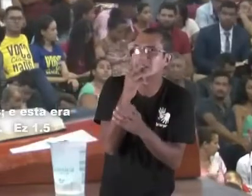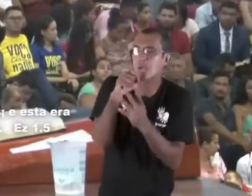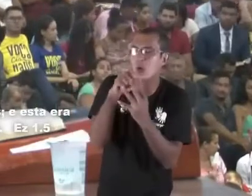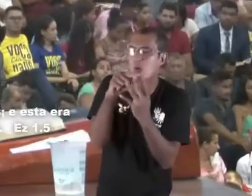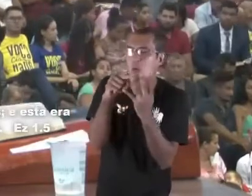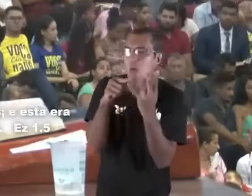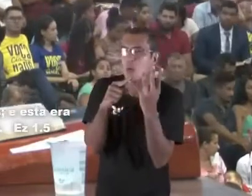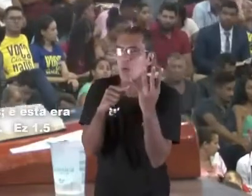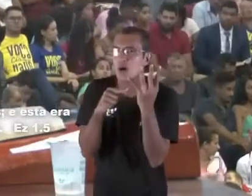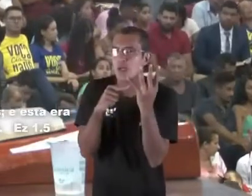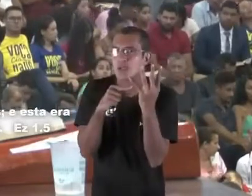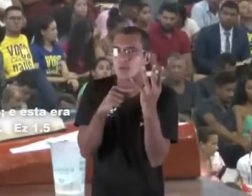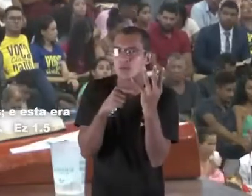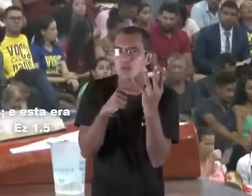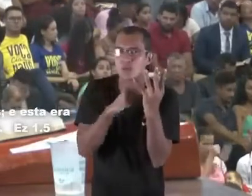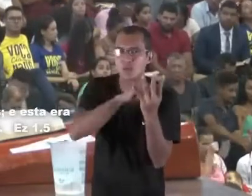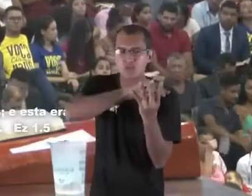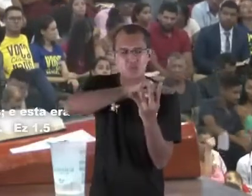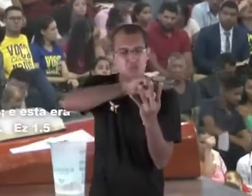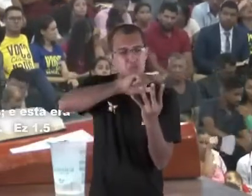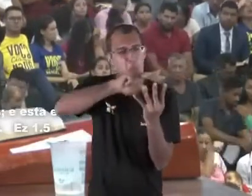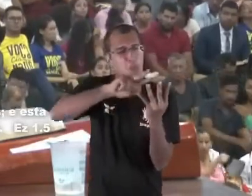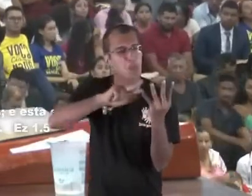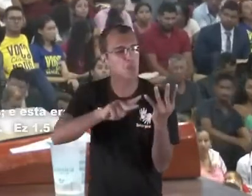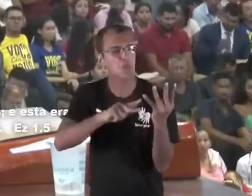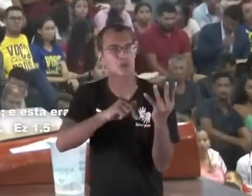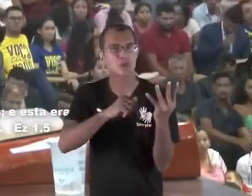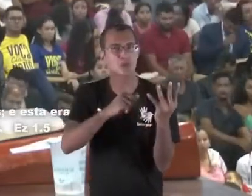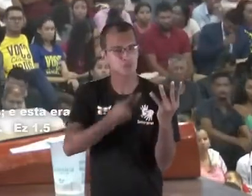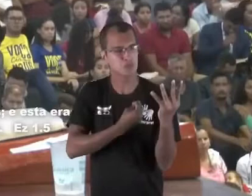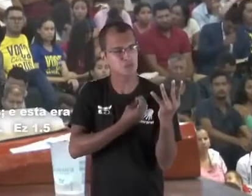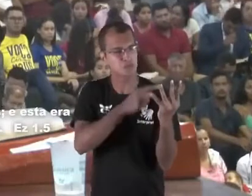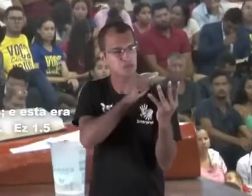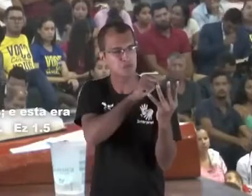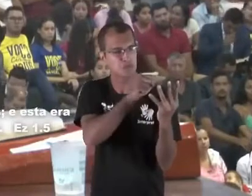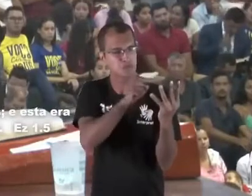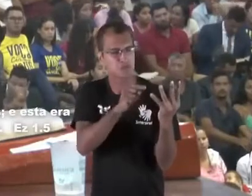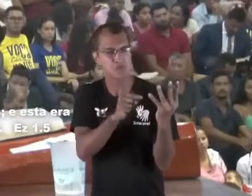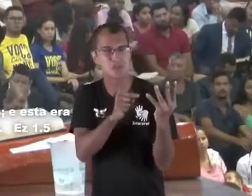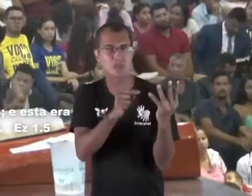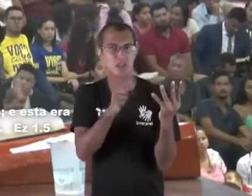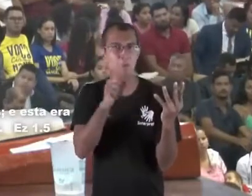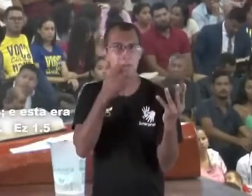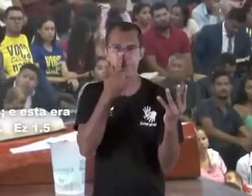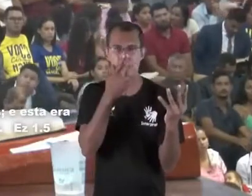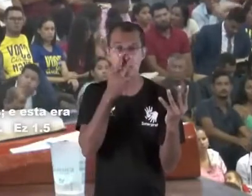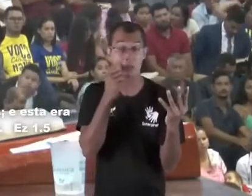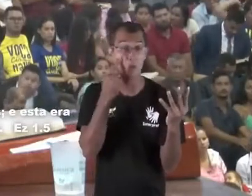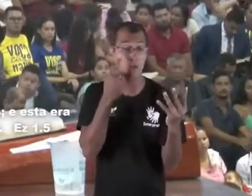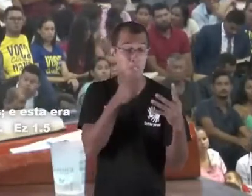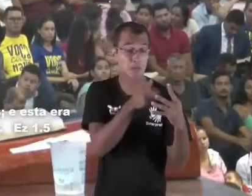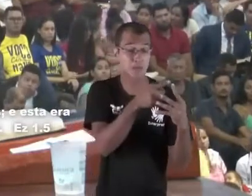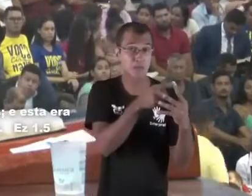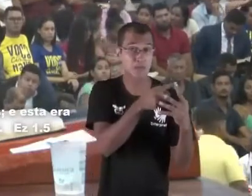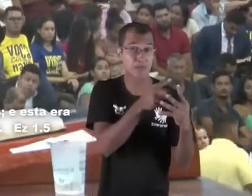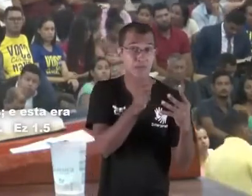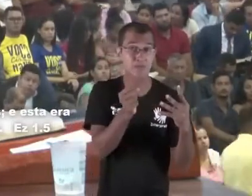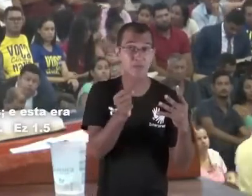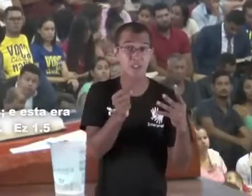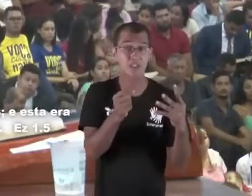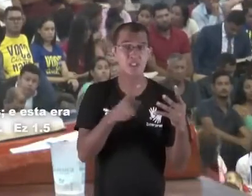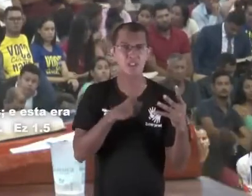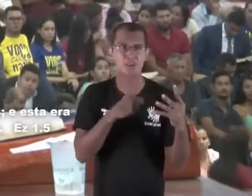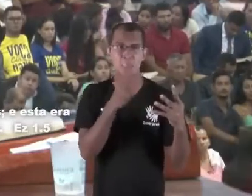4 seres viventes, cuja aparência era esta: tinham